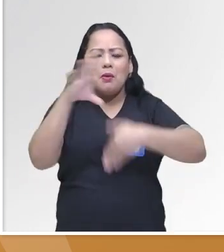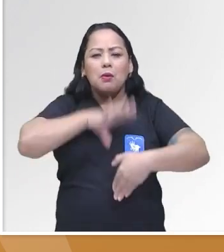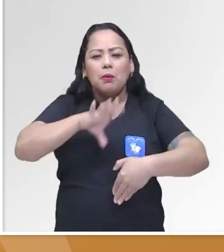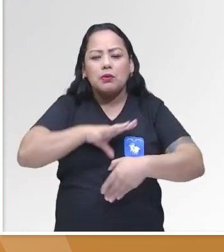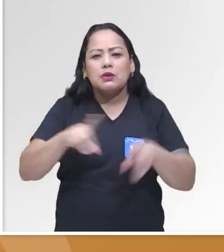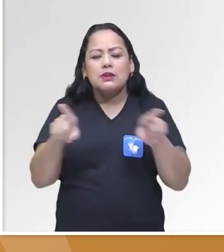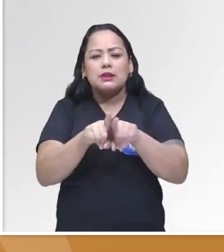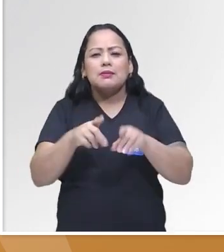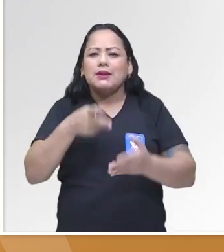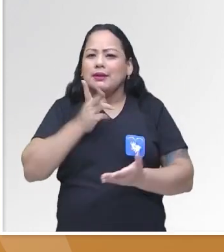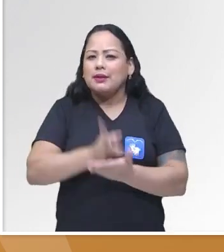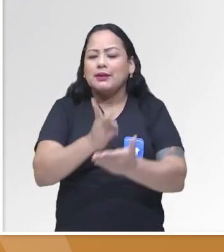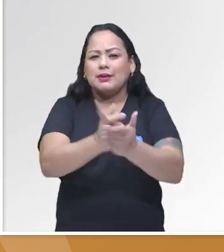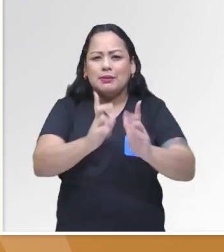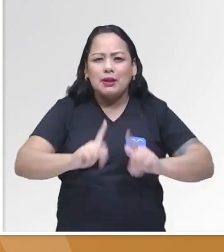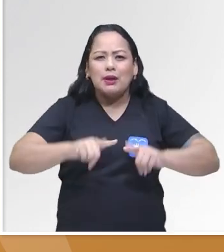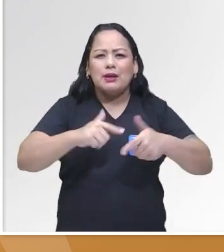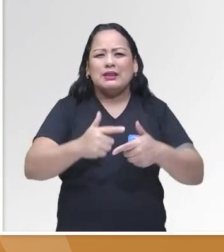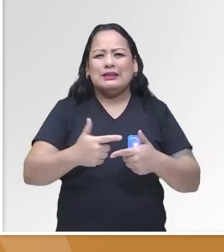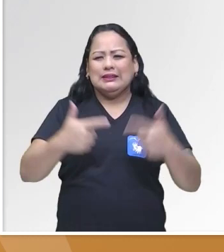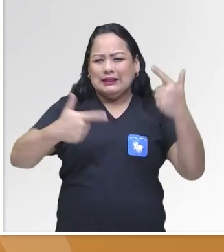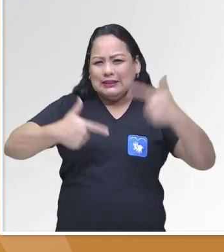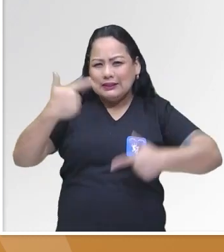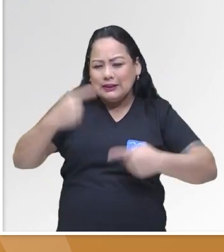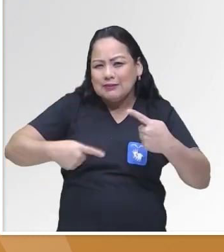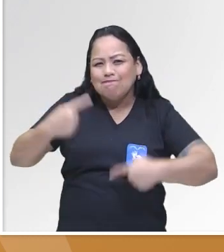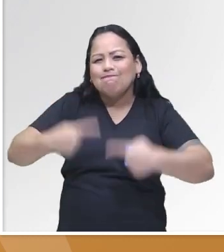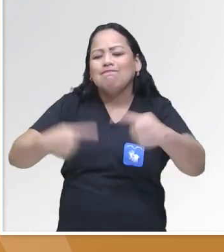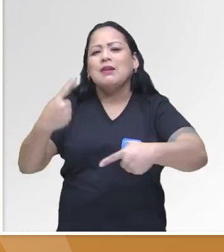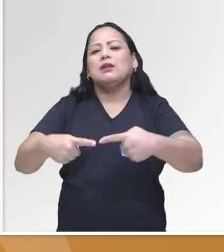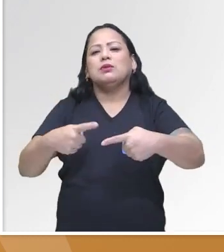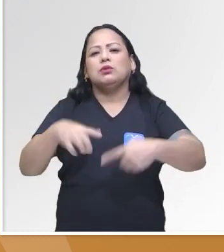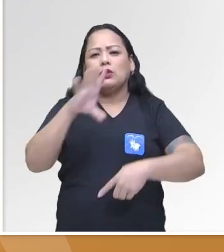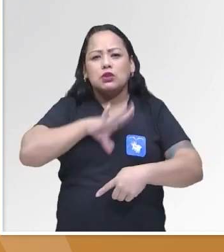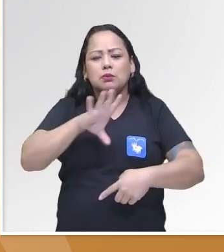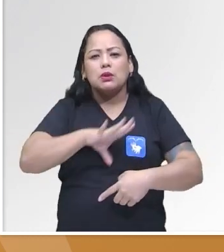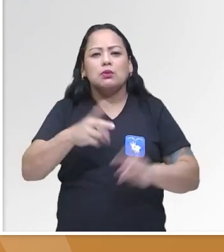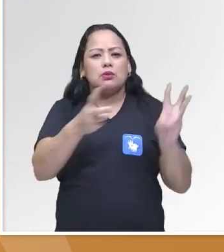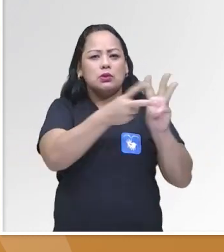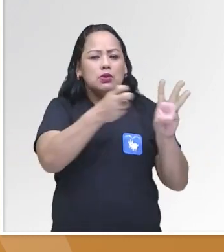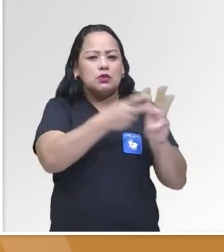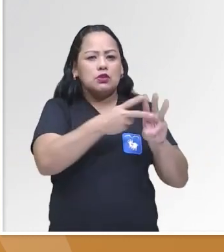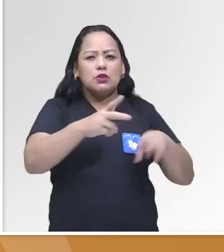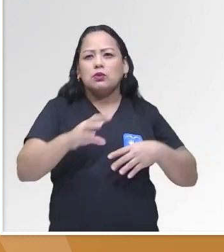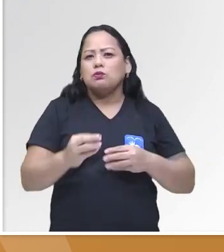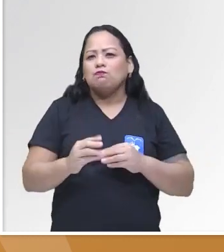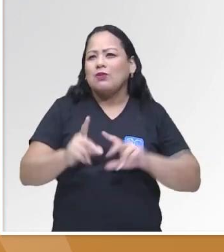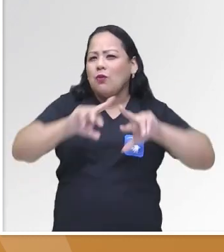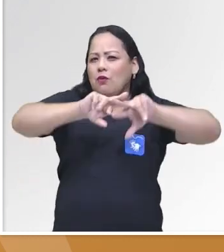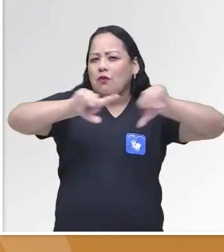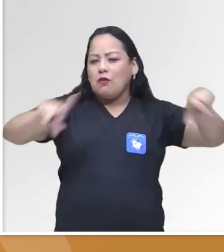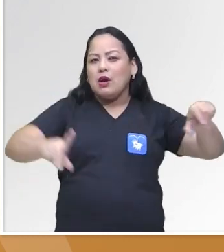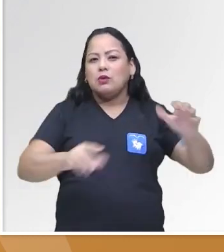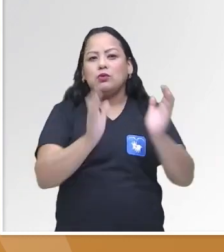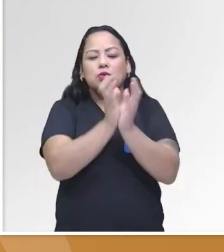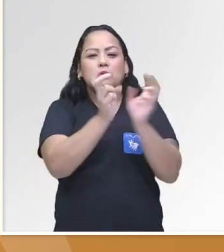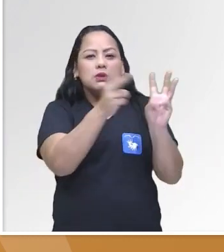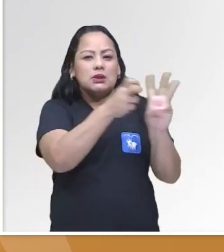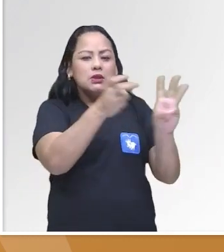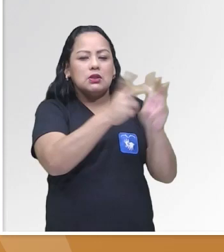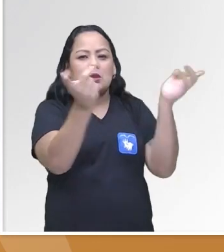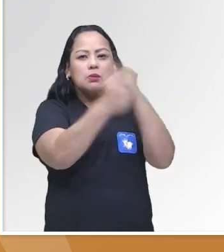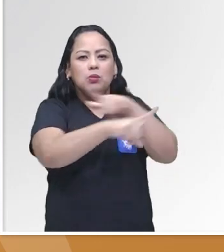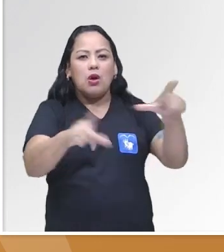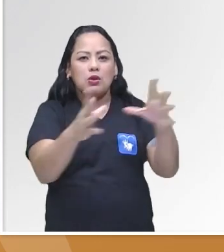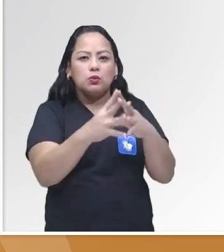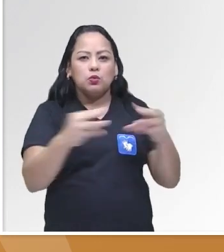as constantes lutas entre índios e brancos fizeram com que muitos grupos desaparecessem. Olha aqui para nós